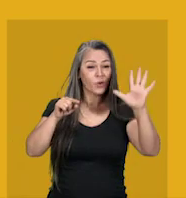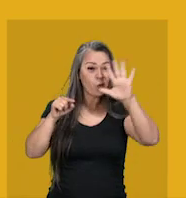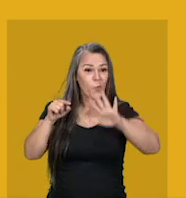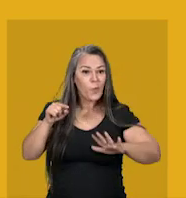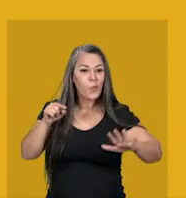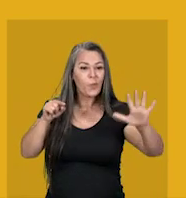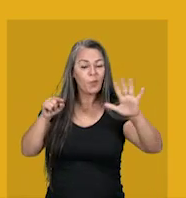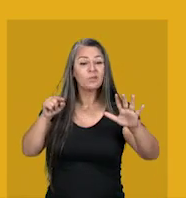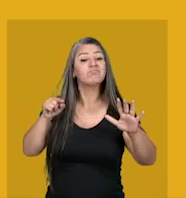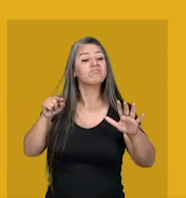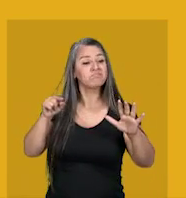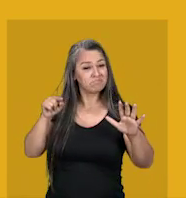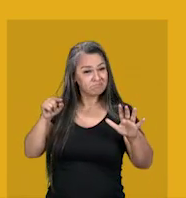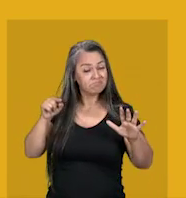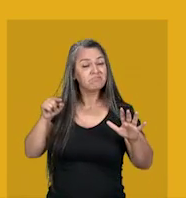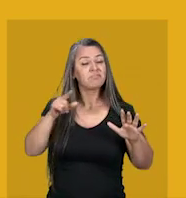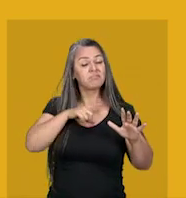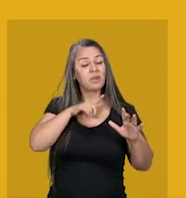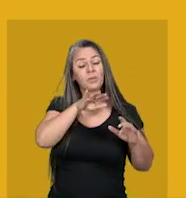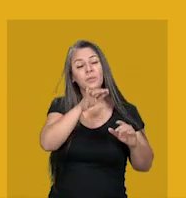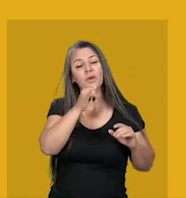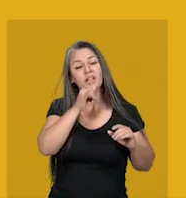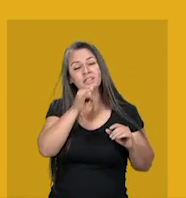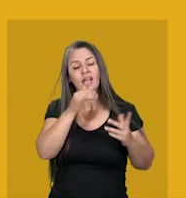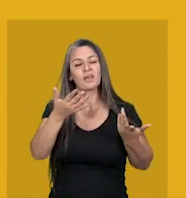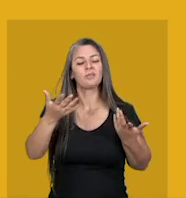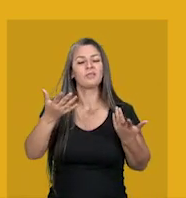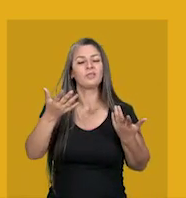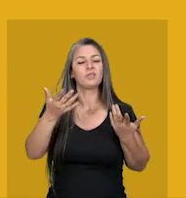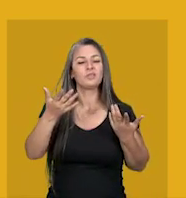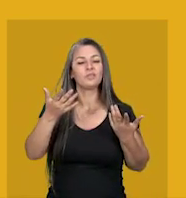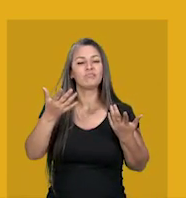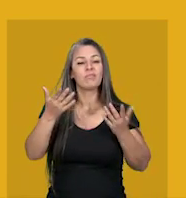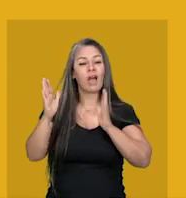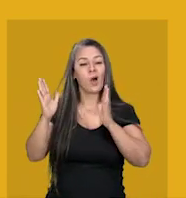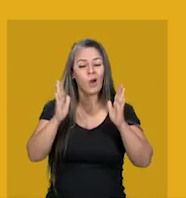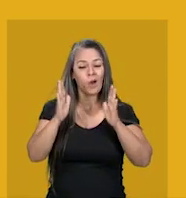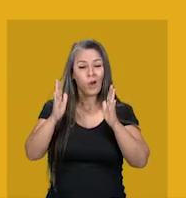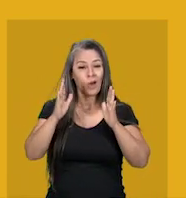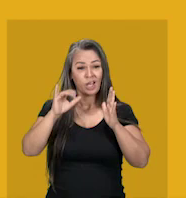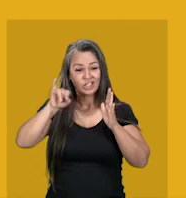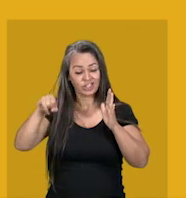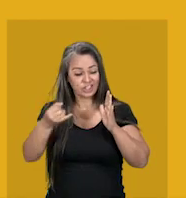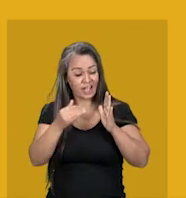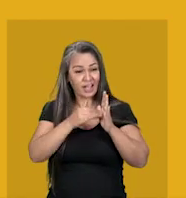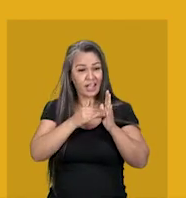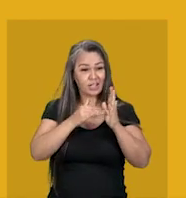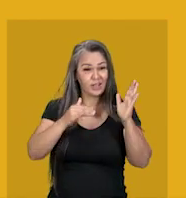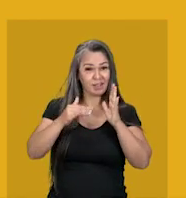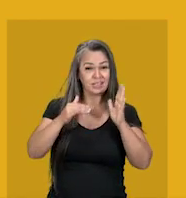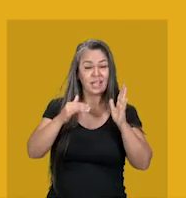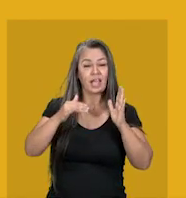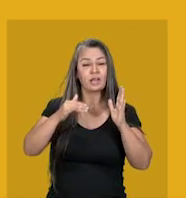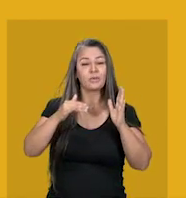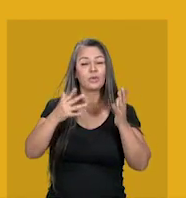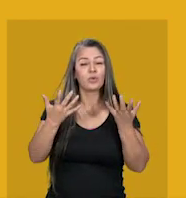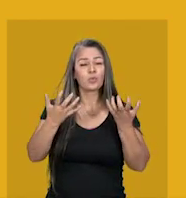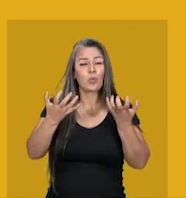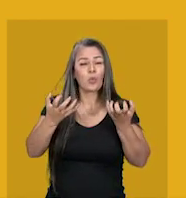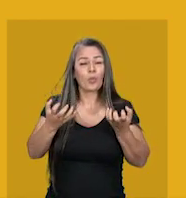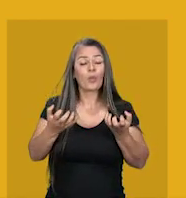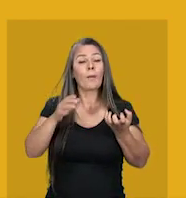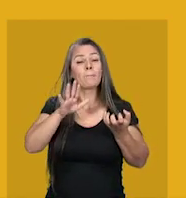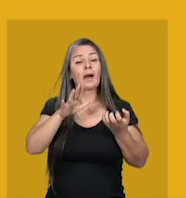temperaturas secas durante o inverno, chuva, maior quantidade na época do verão. Olha o clima equatorial, né? Onde